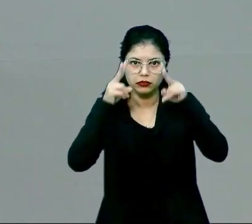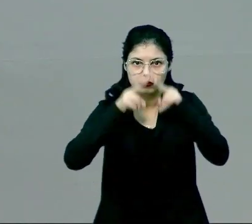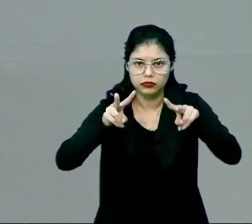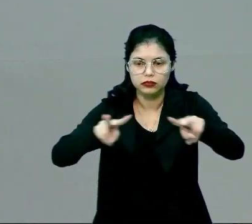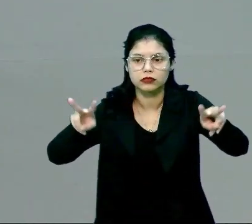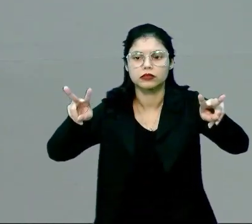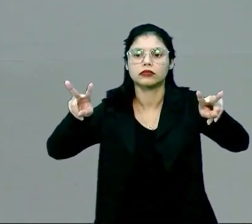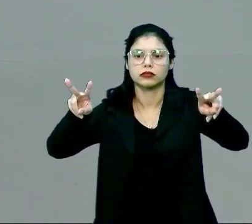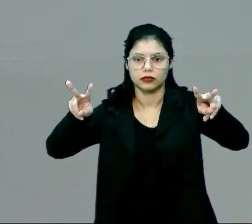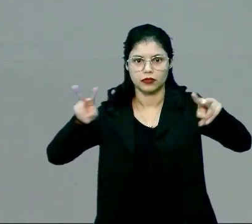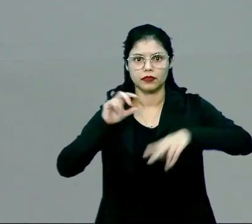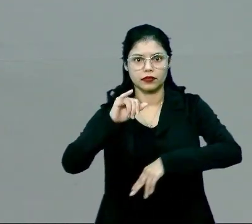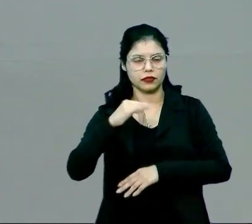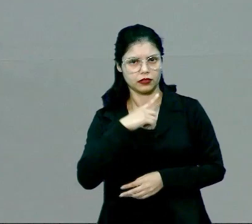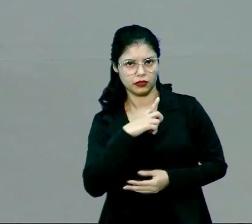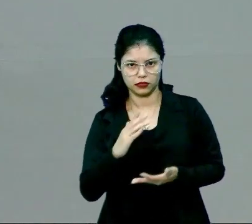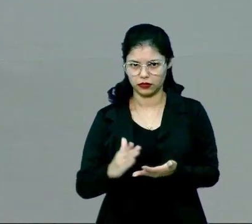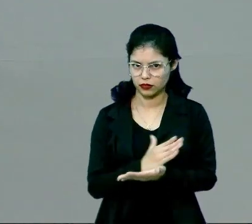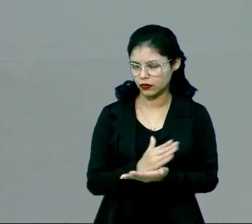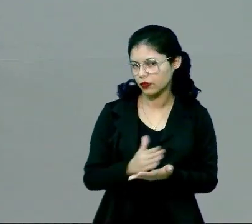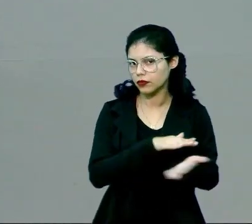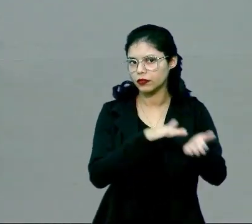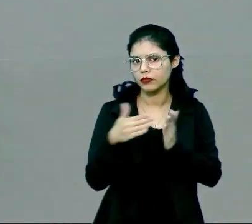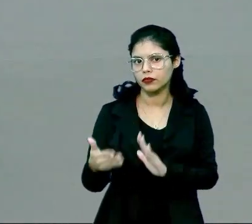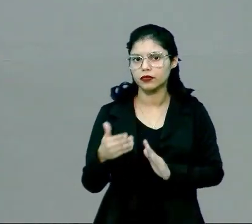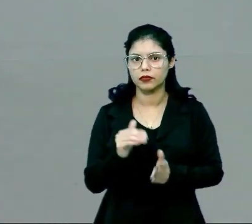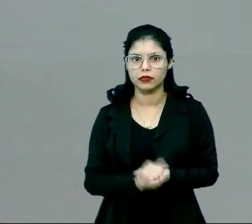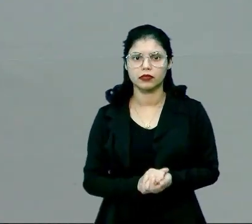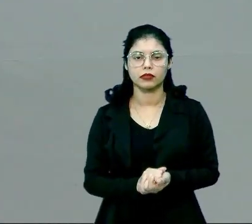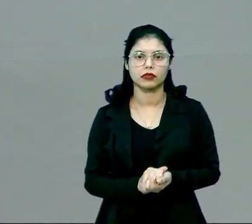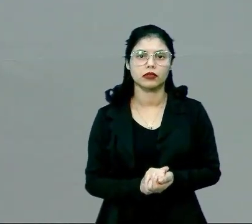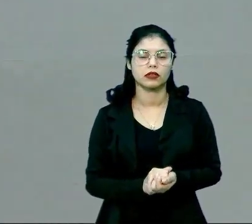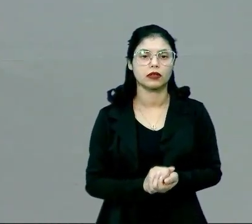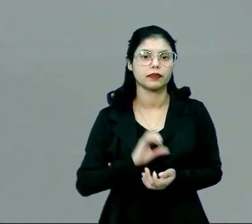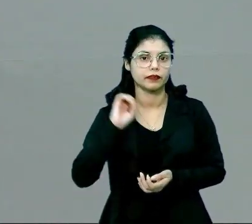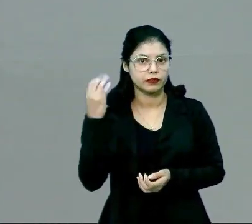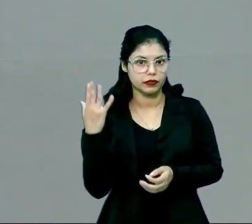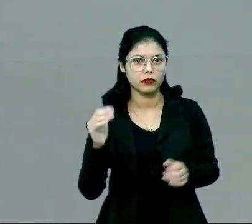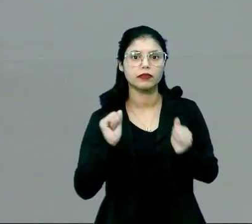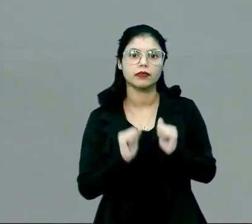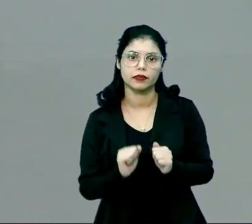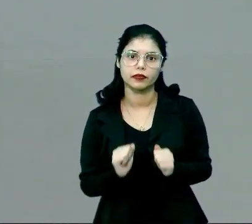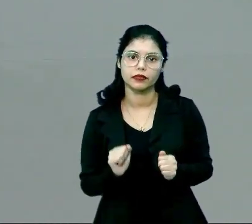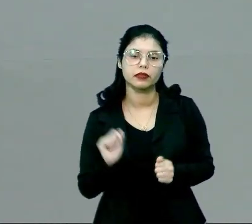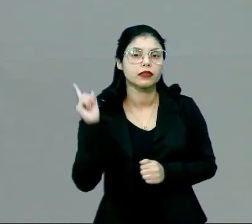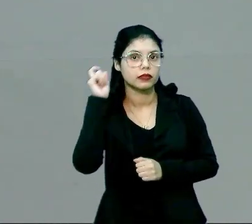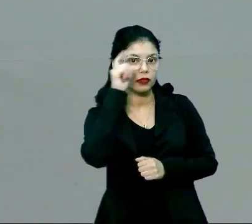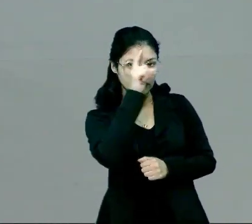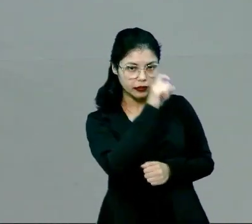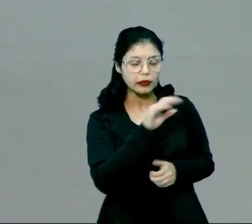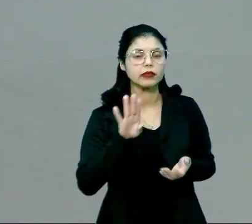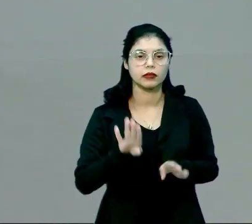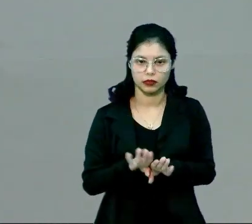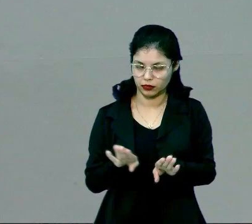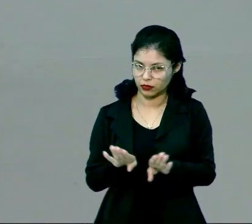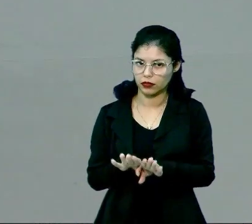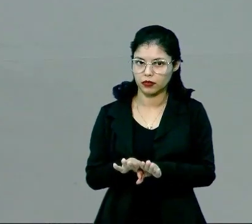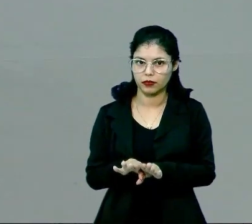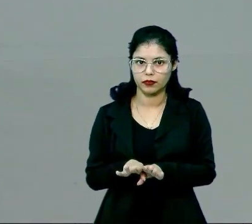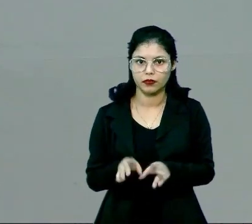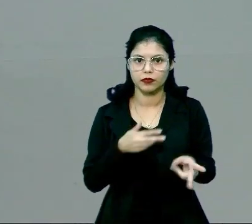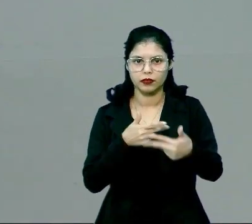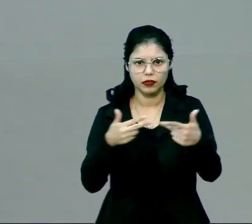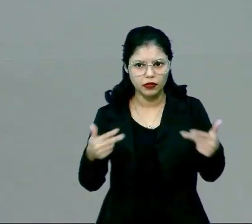visão. Inclusive, pessoal, se sofrer alguma parte, alguma danificação nessa parte, você pode ter dificuldades de identificar